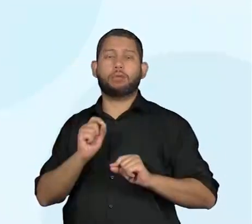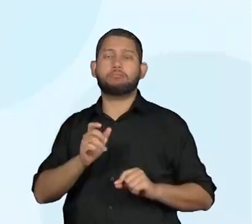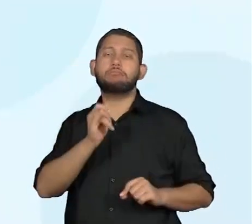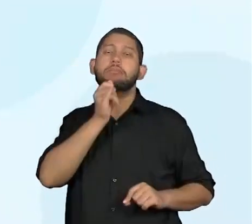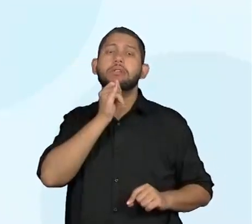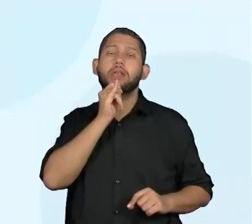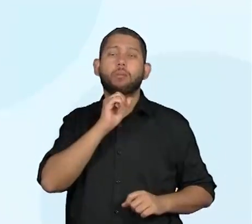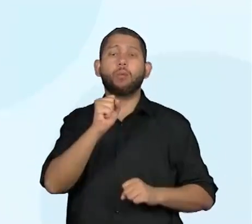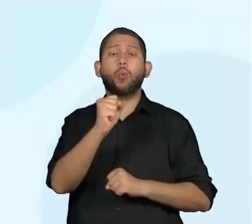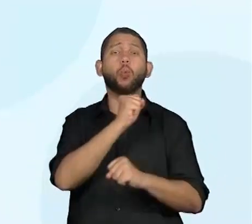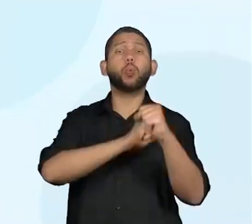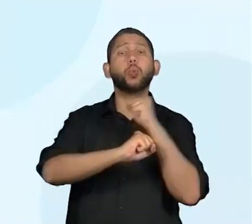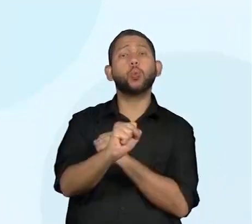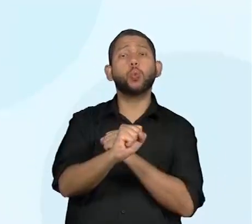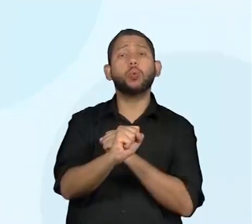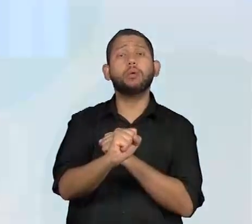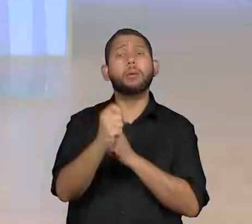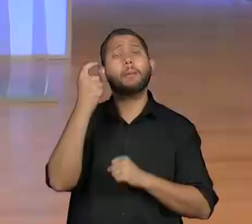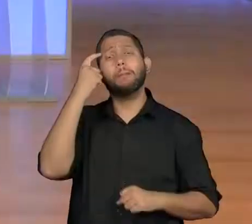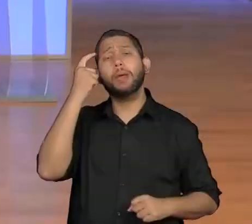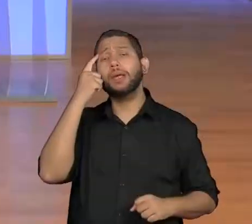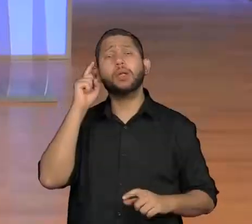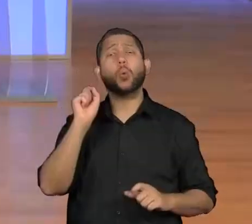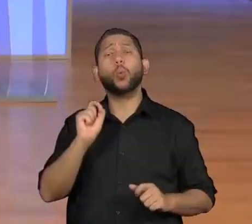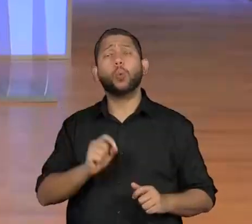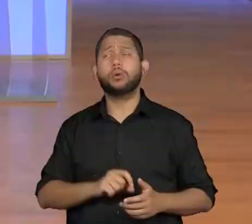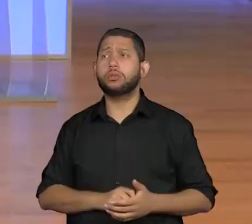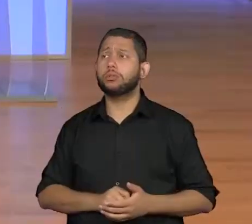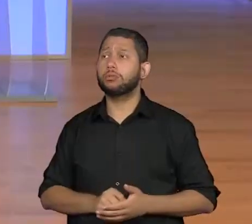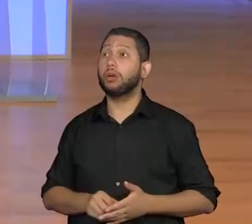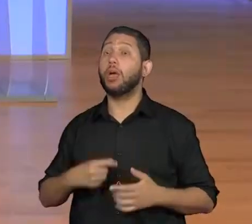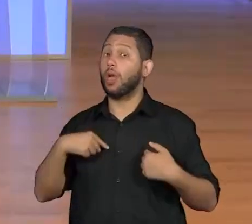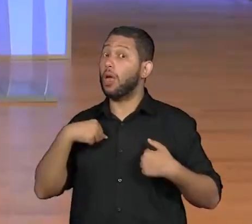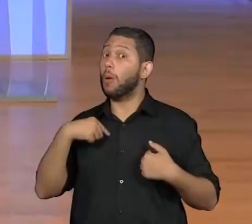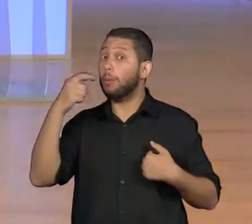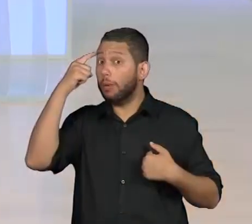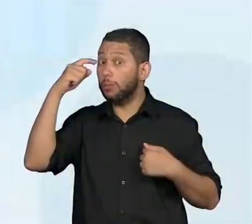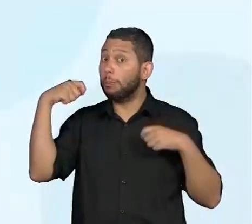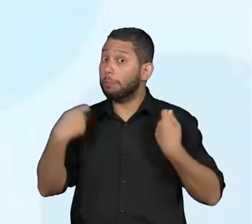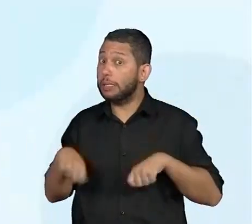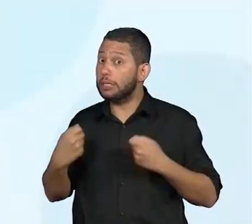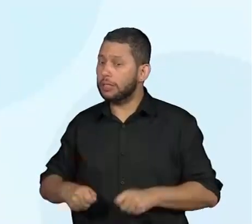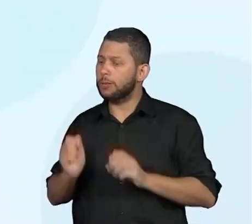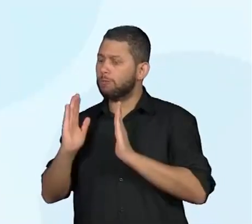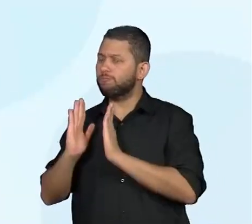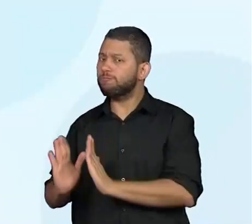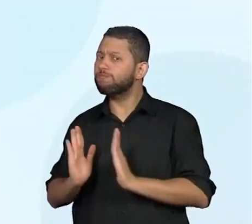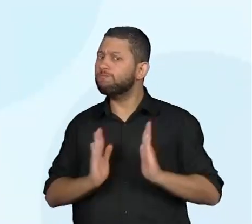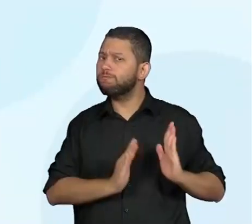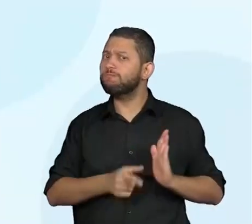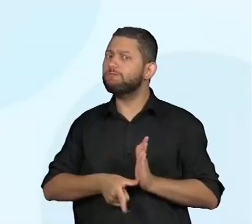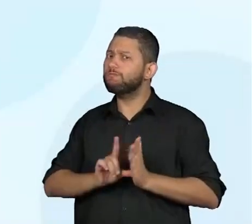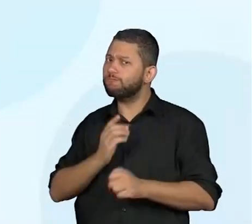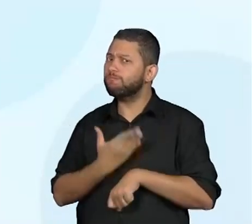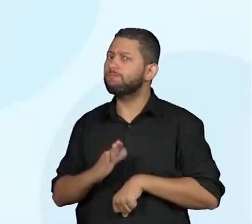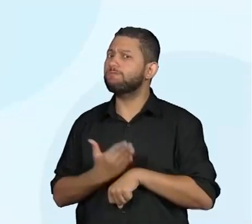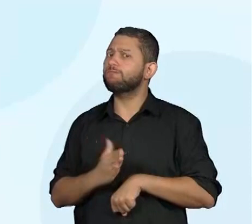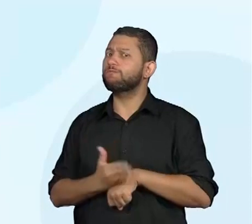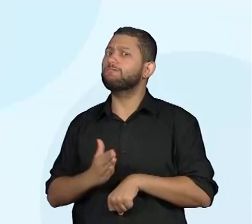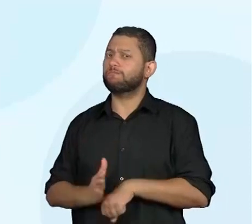lutas. O que vem na sua cabeça, professor? Disciplina. Disciplina. Tá.